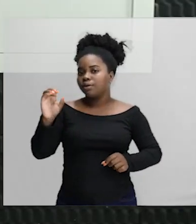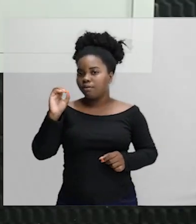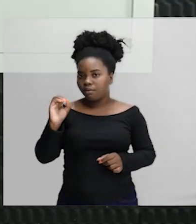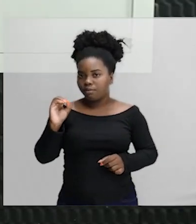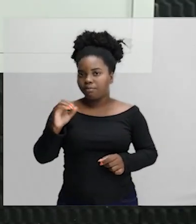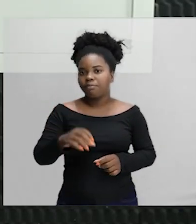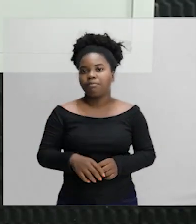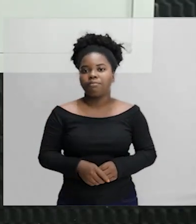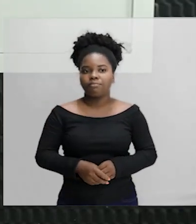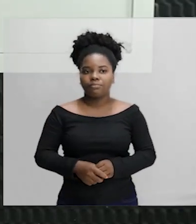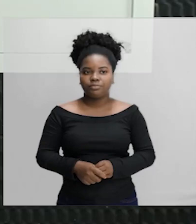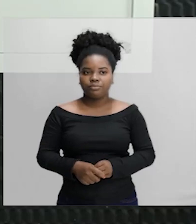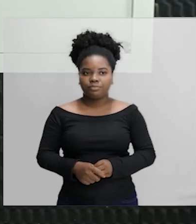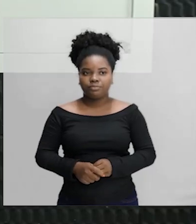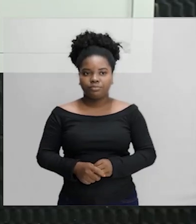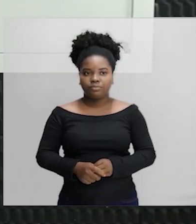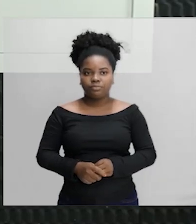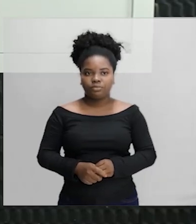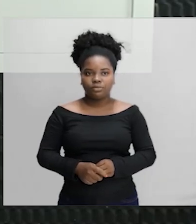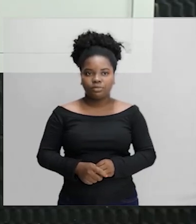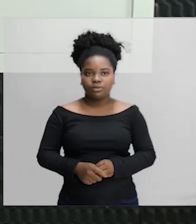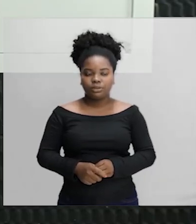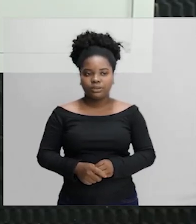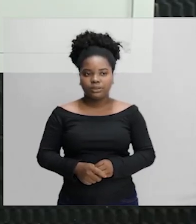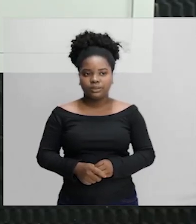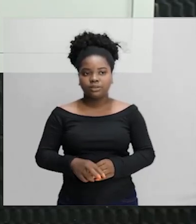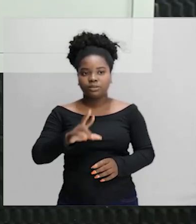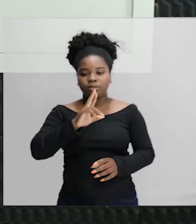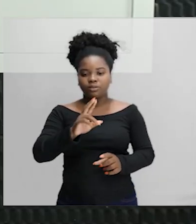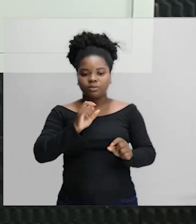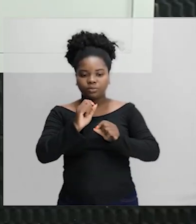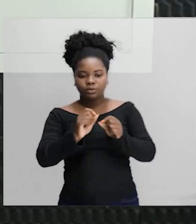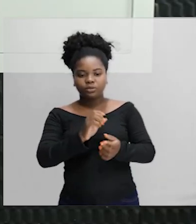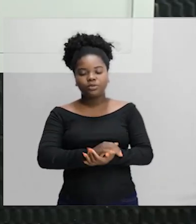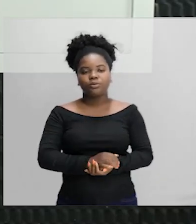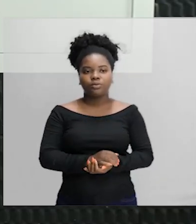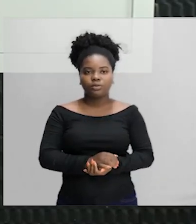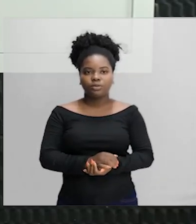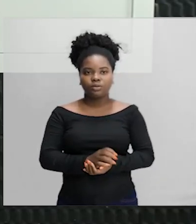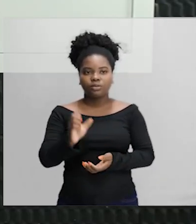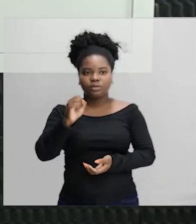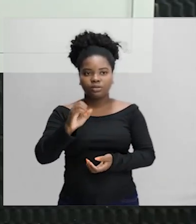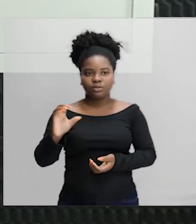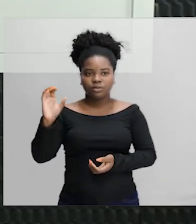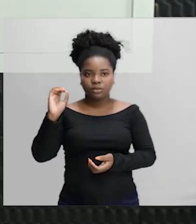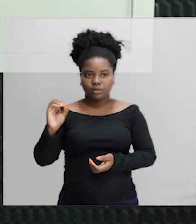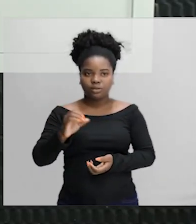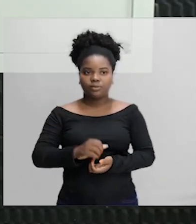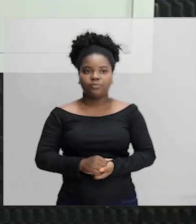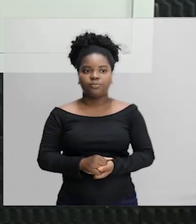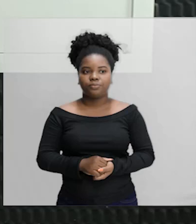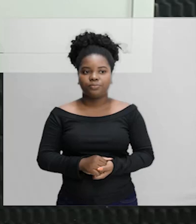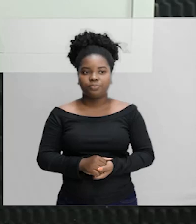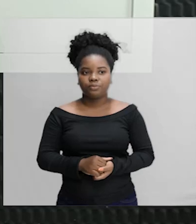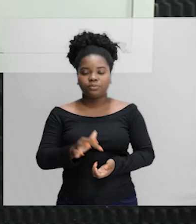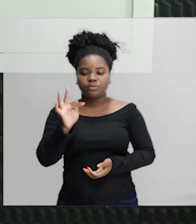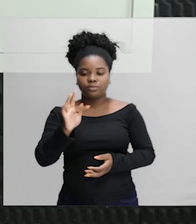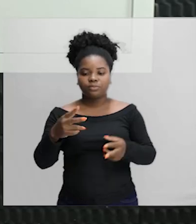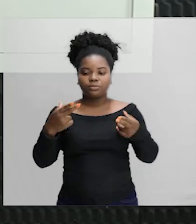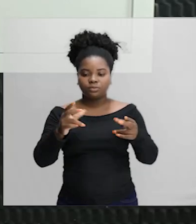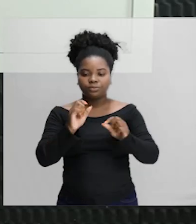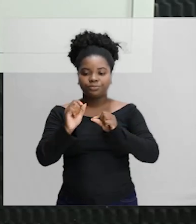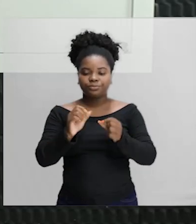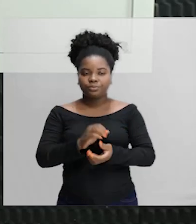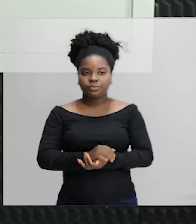ficar 80, tá certo? Então a resposta será 80. Então a força vai ser